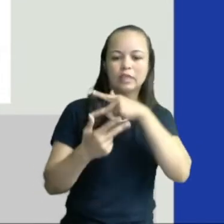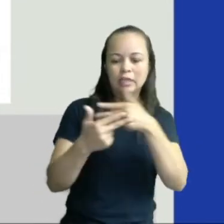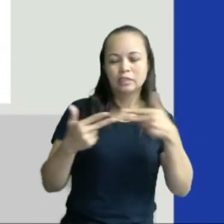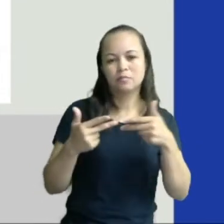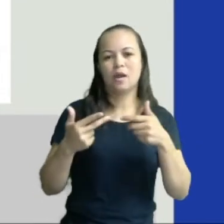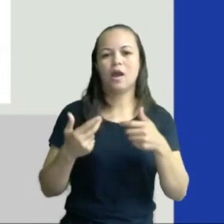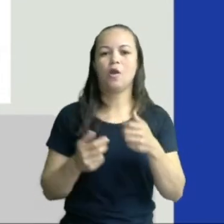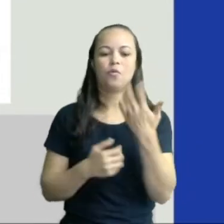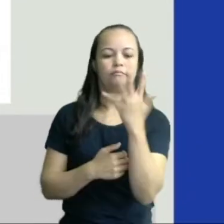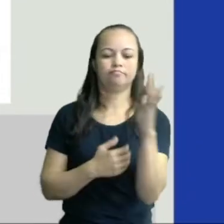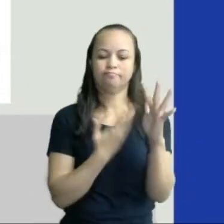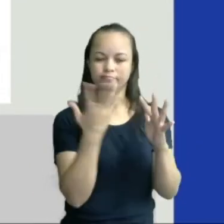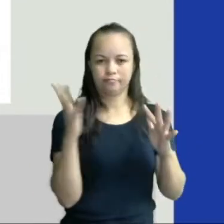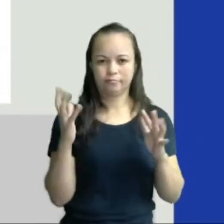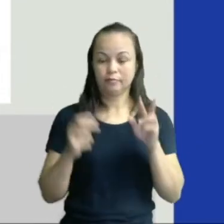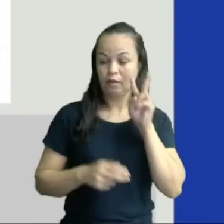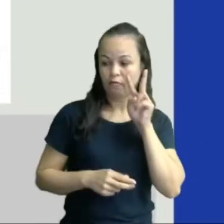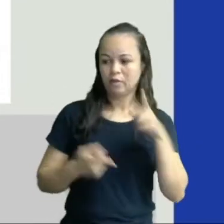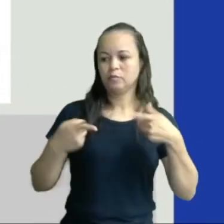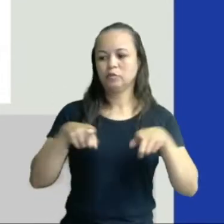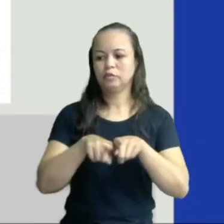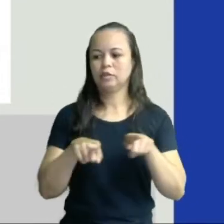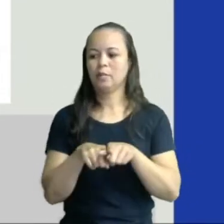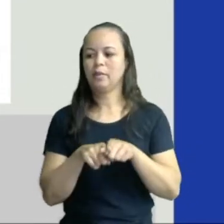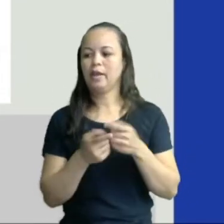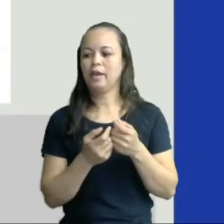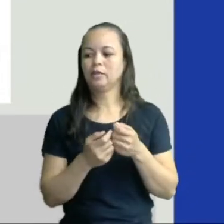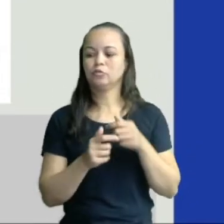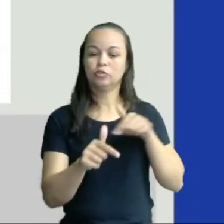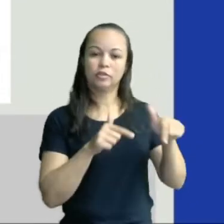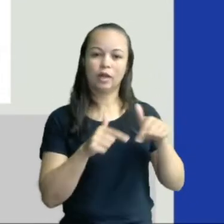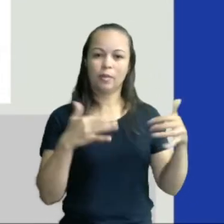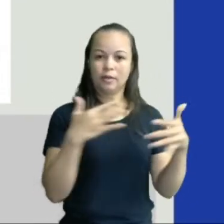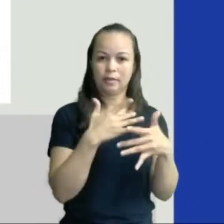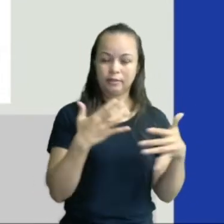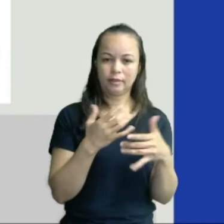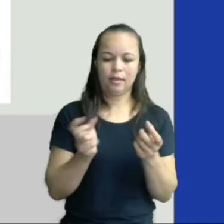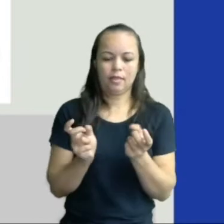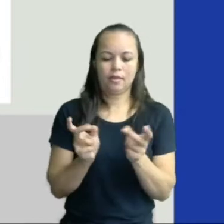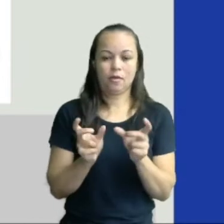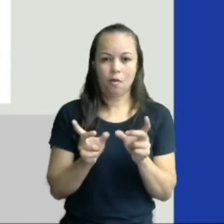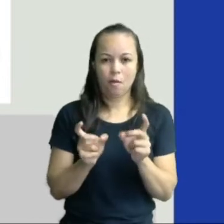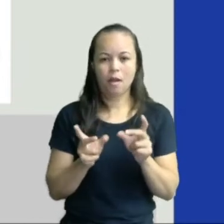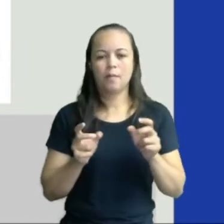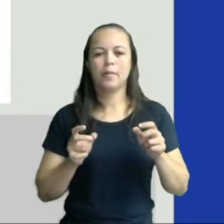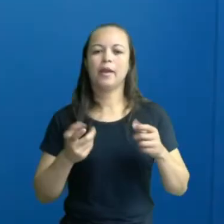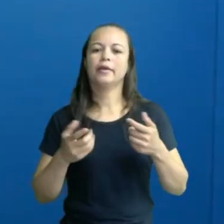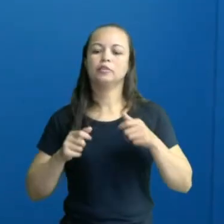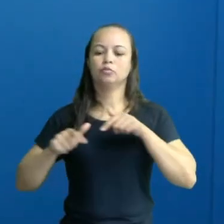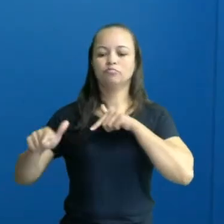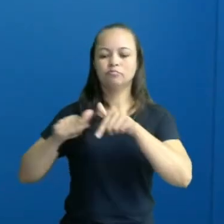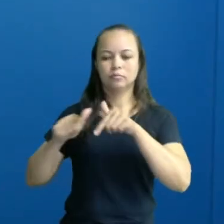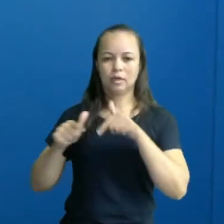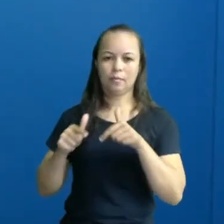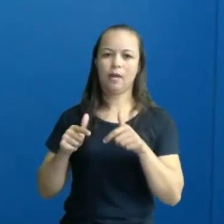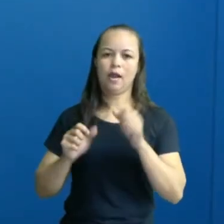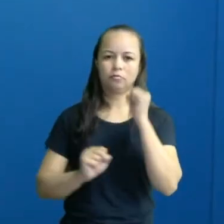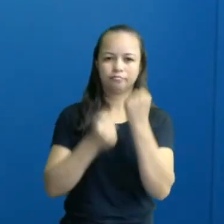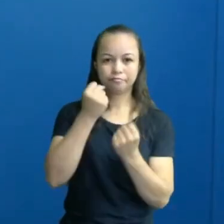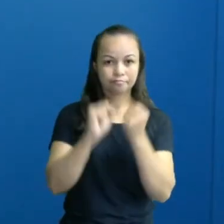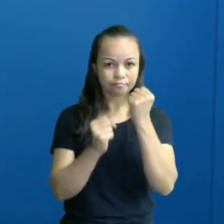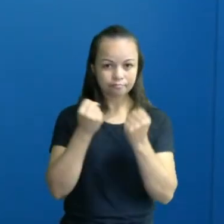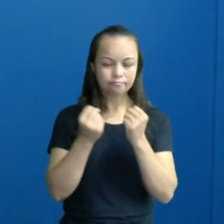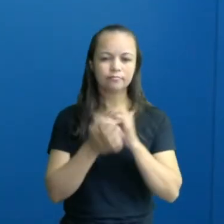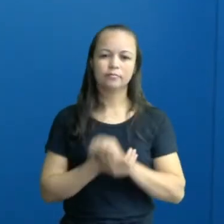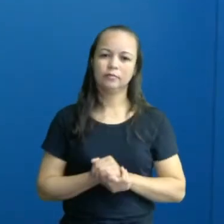cidade, indústria, comércio e prestação de serviços. Tá ok, né? Ficou com tudo na